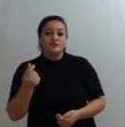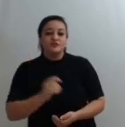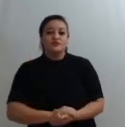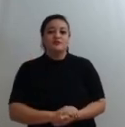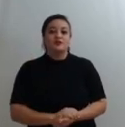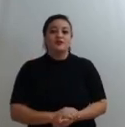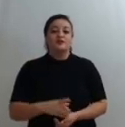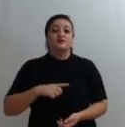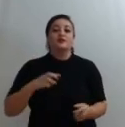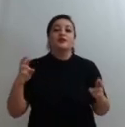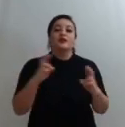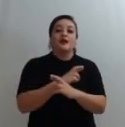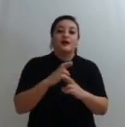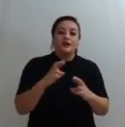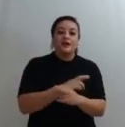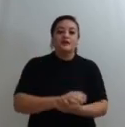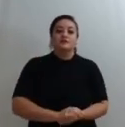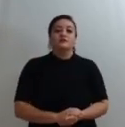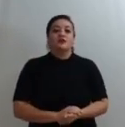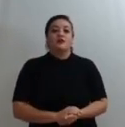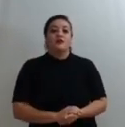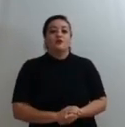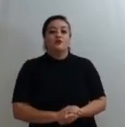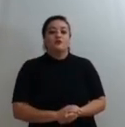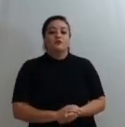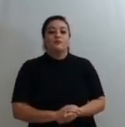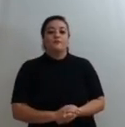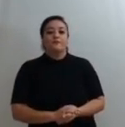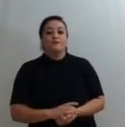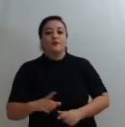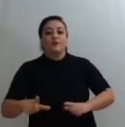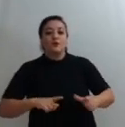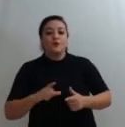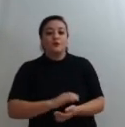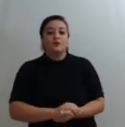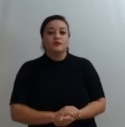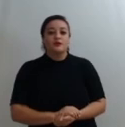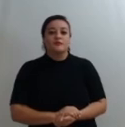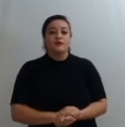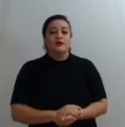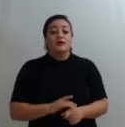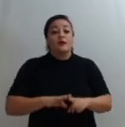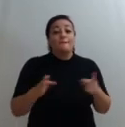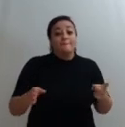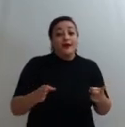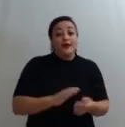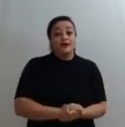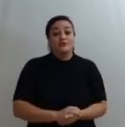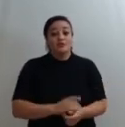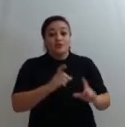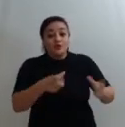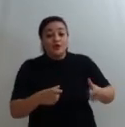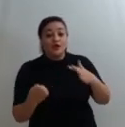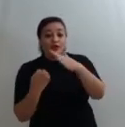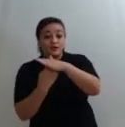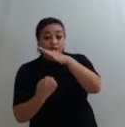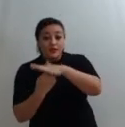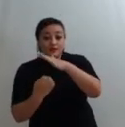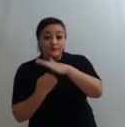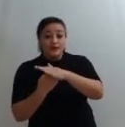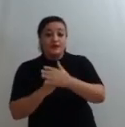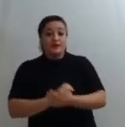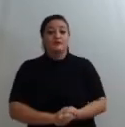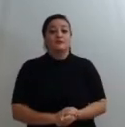com o comércio de gêneros alimentícios, ao passo que, em parte do local apontado como sede da empresa, Felipe Rodrigues Fitness Center, da esposa